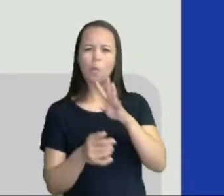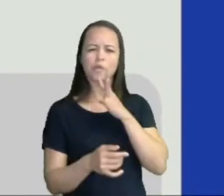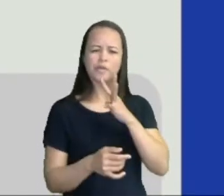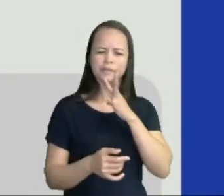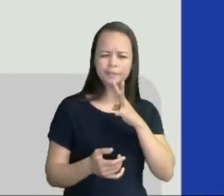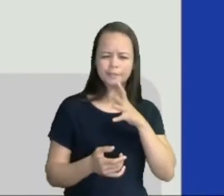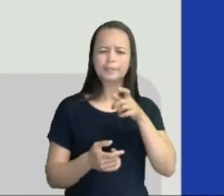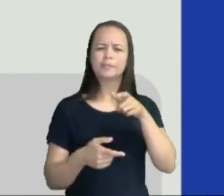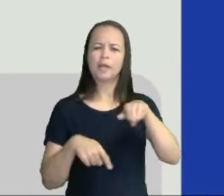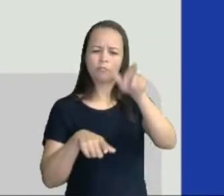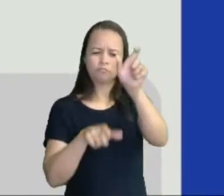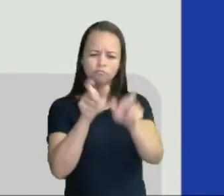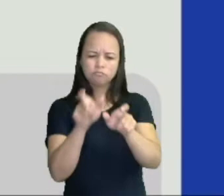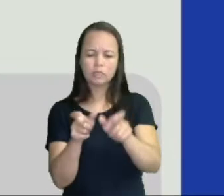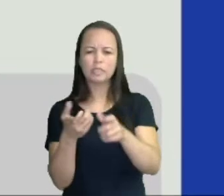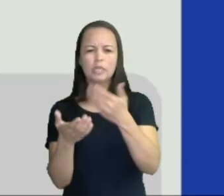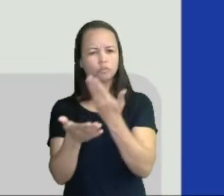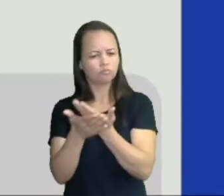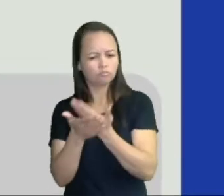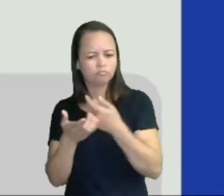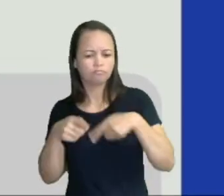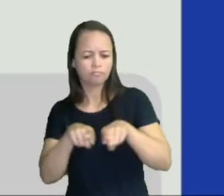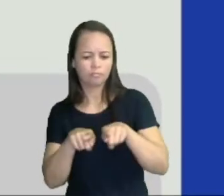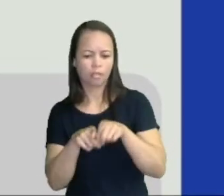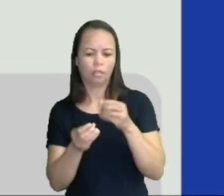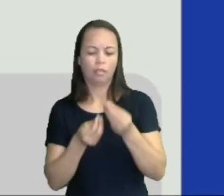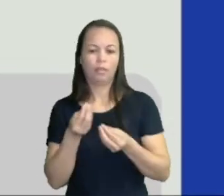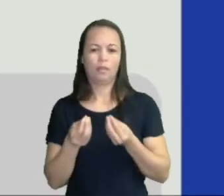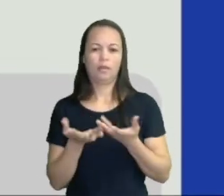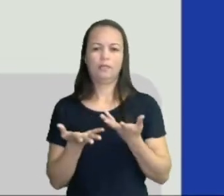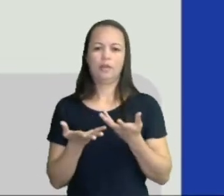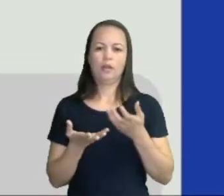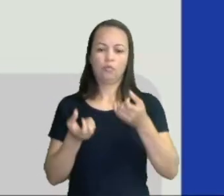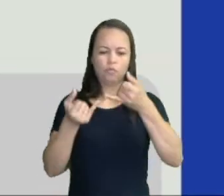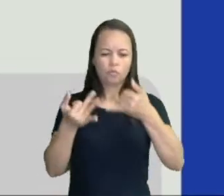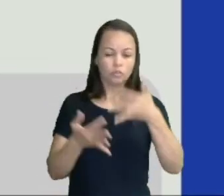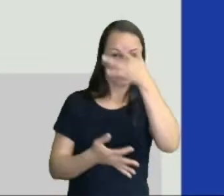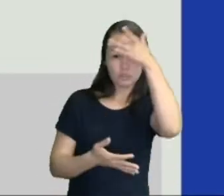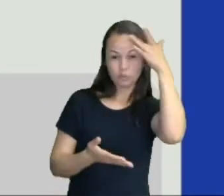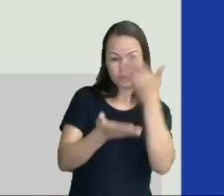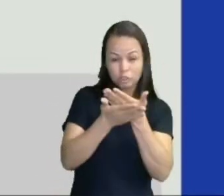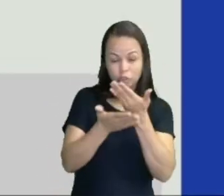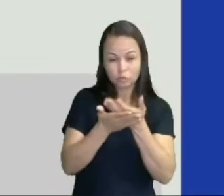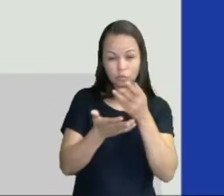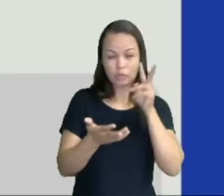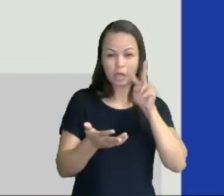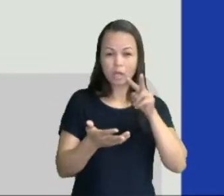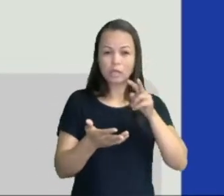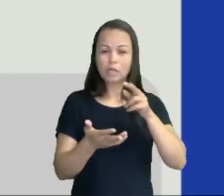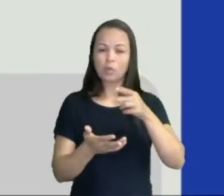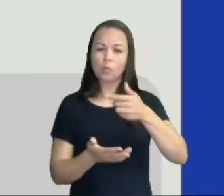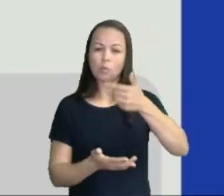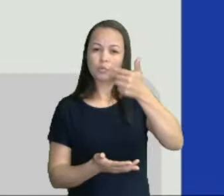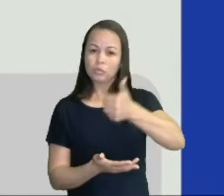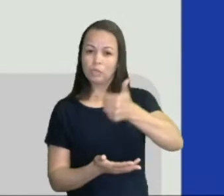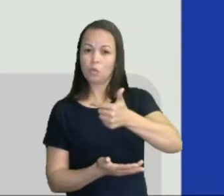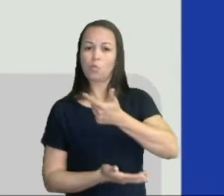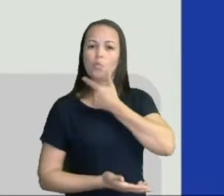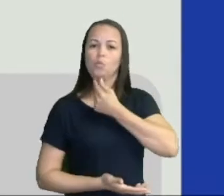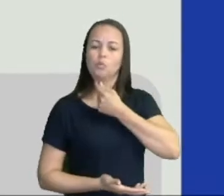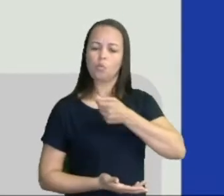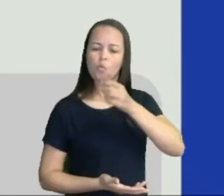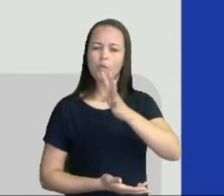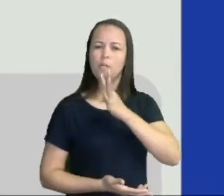estudadas. Disse alguns historiadores que ele chega a ser o segundo homem mais estudado,